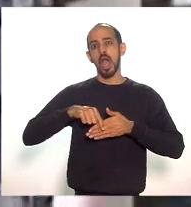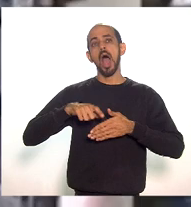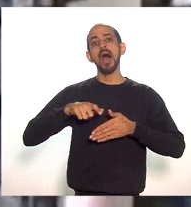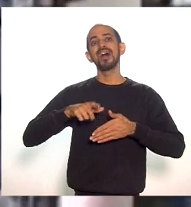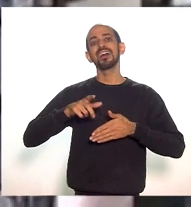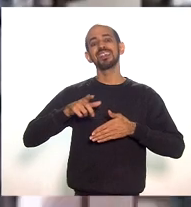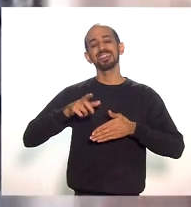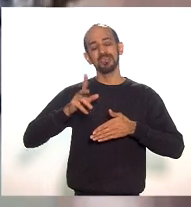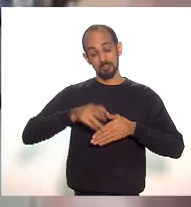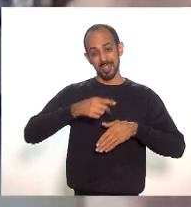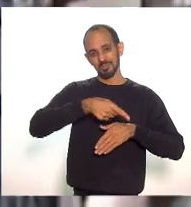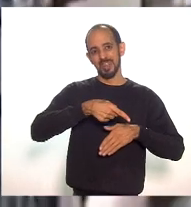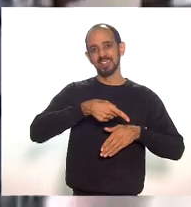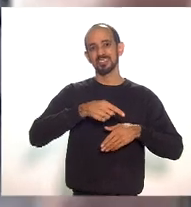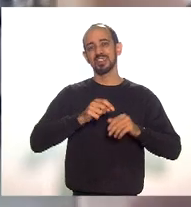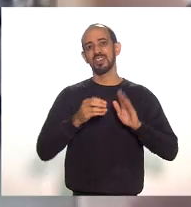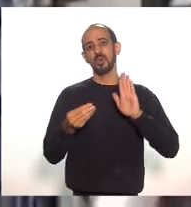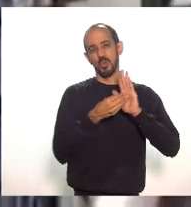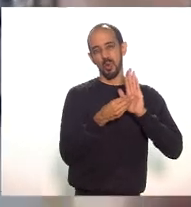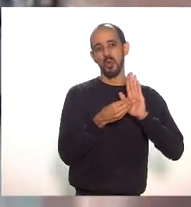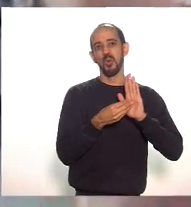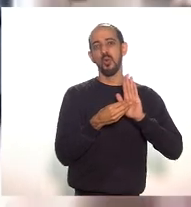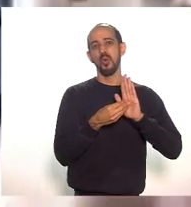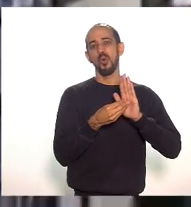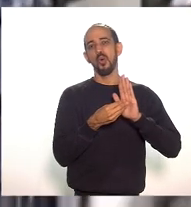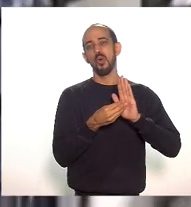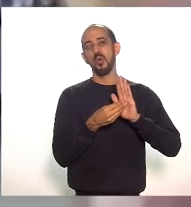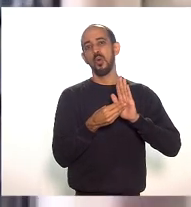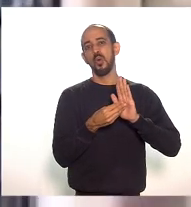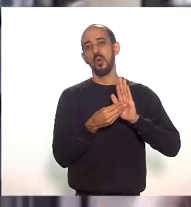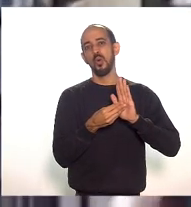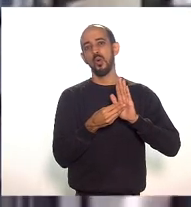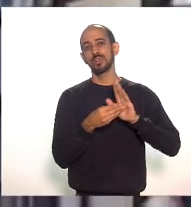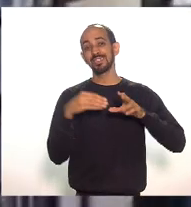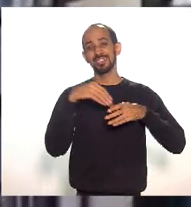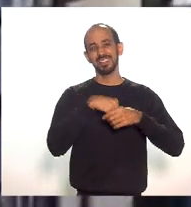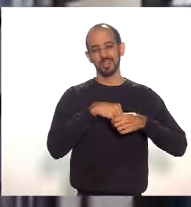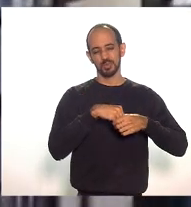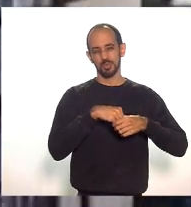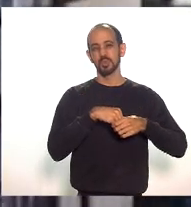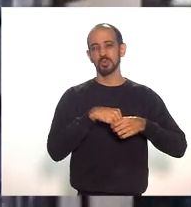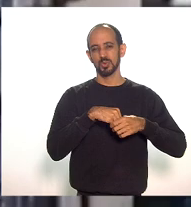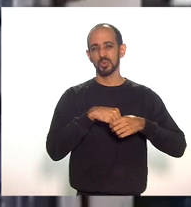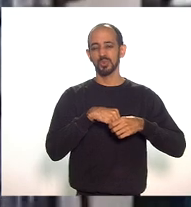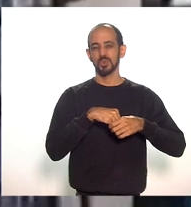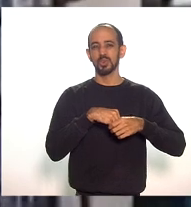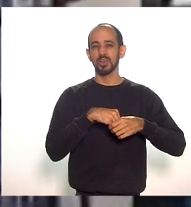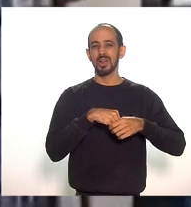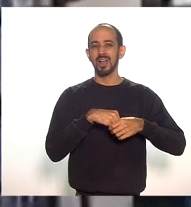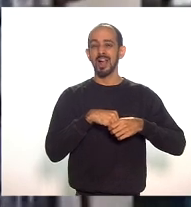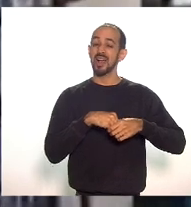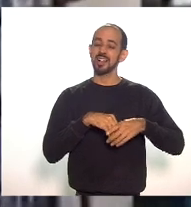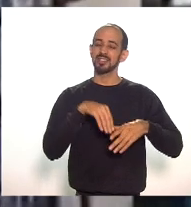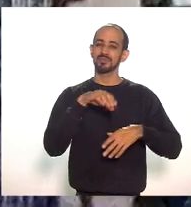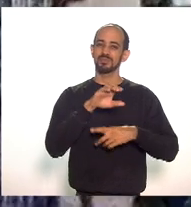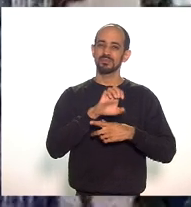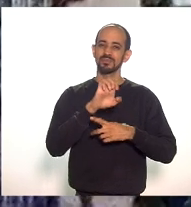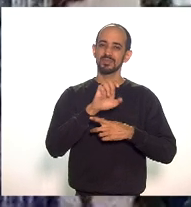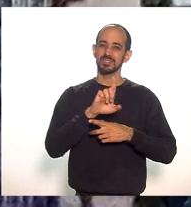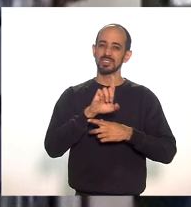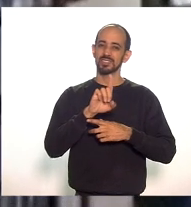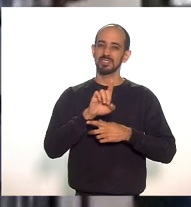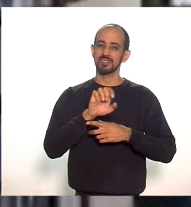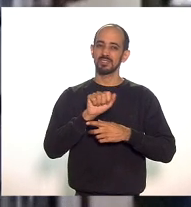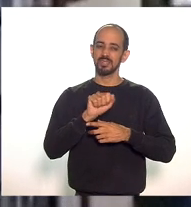segunda discussão A Proposta traz embutida nela a Cedae o